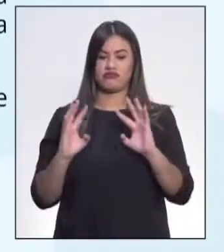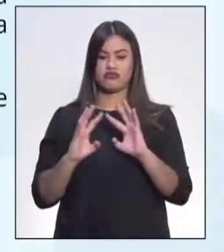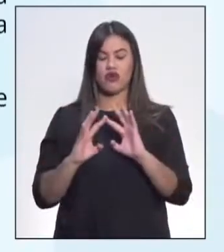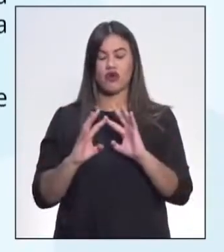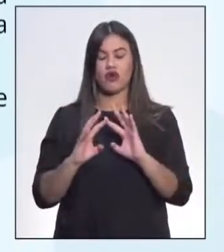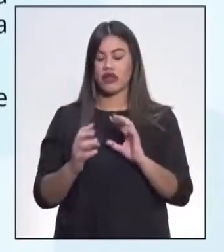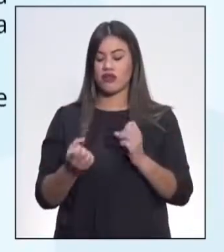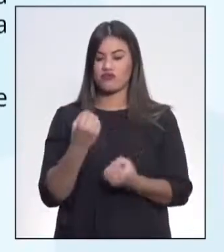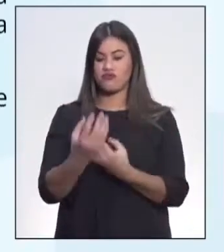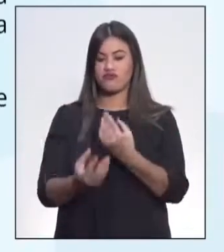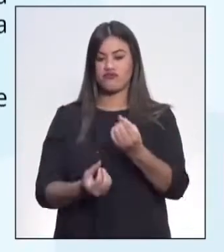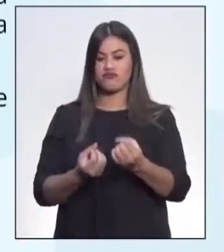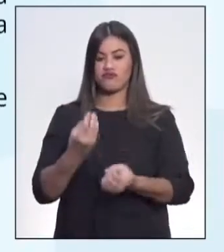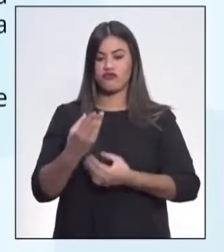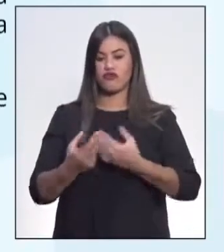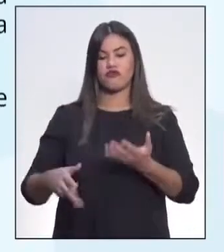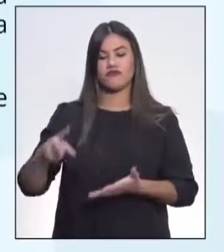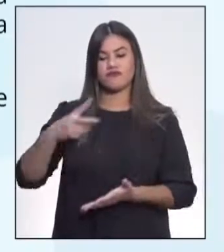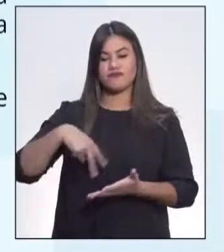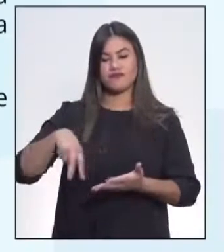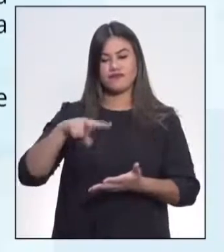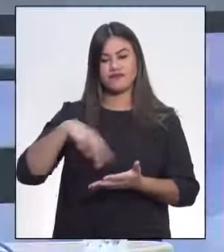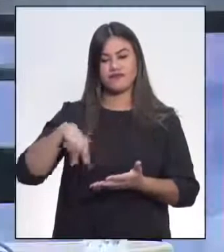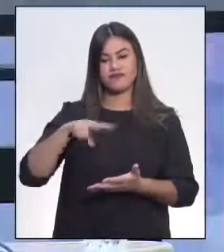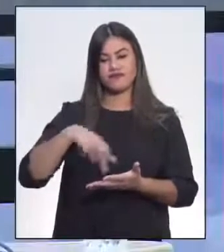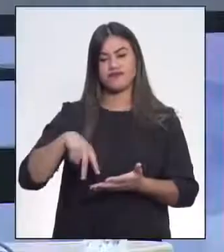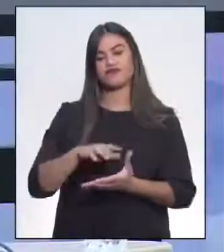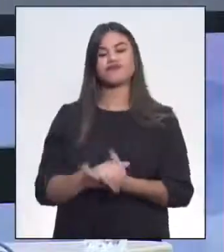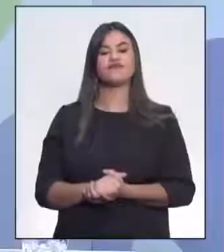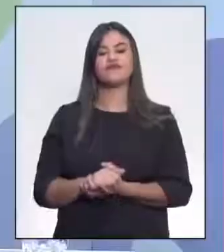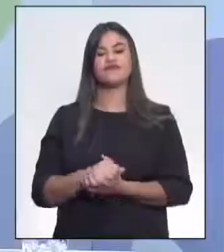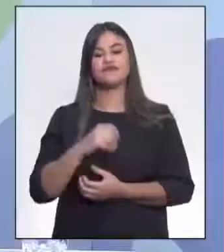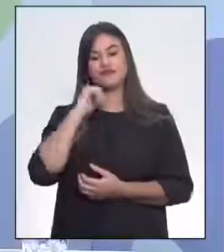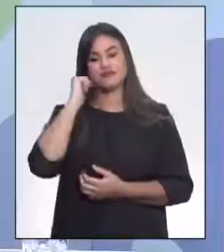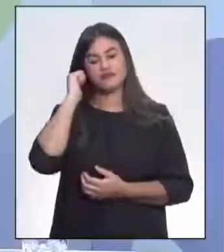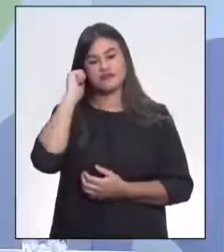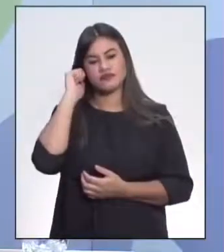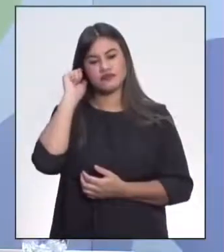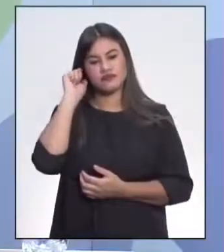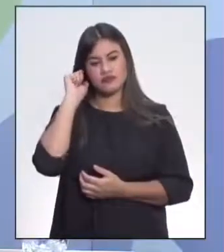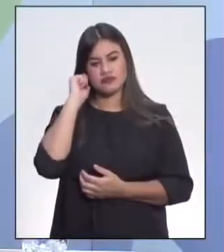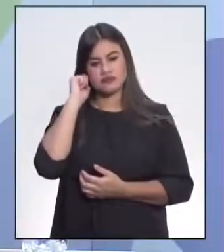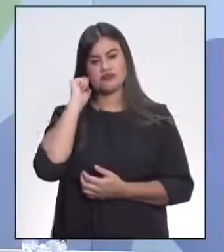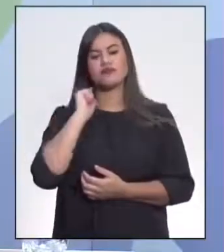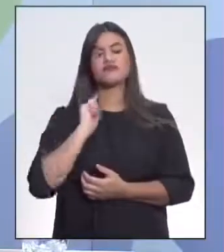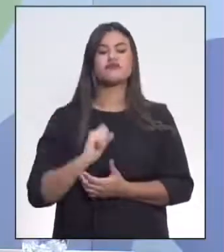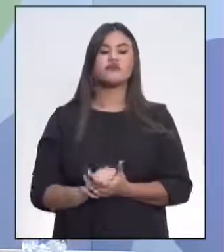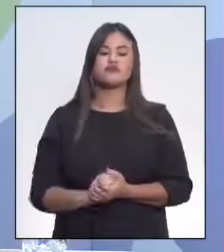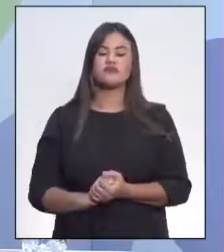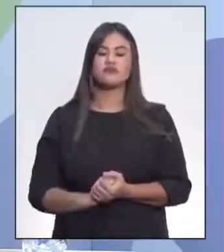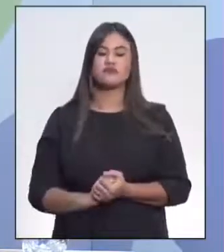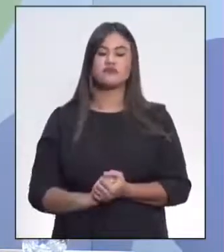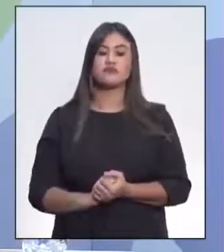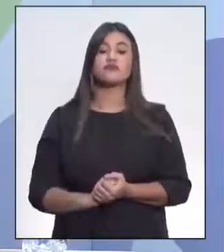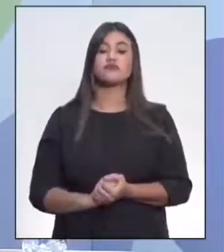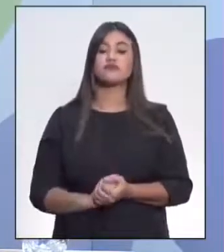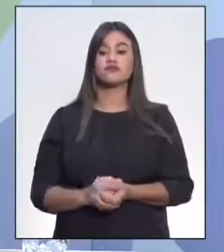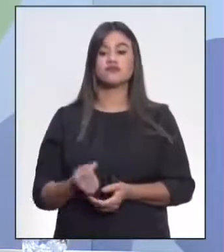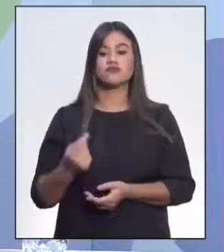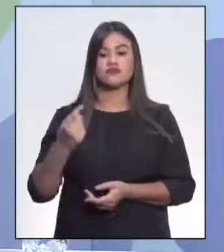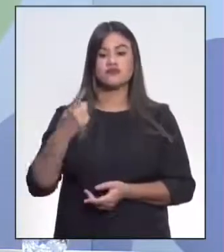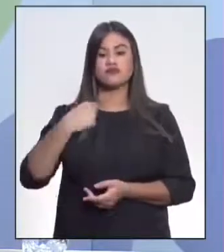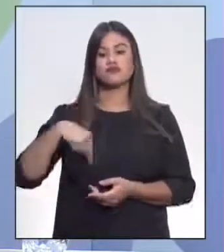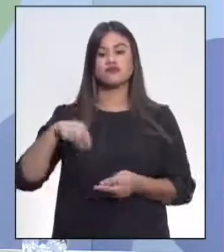certo? Vamos lá. A maior presença que a gente observa aí, né, dentro